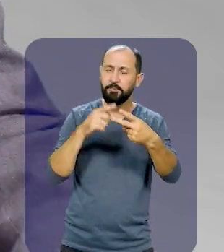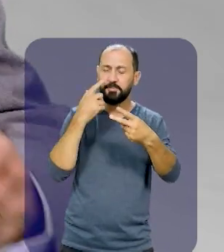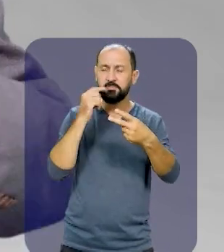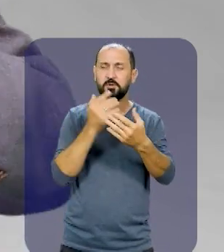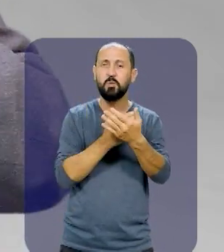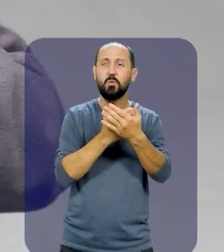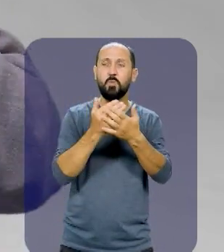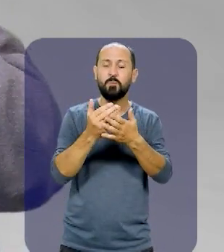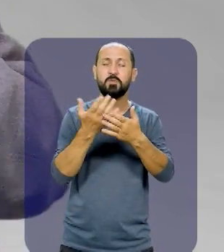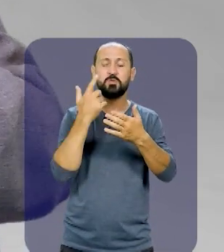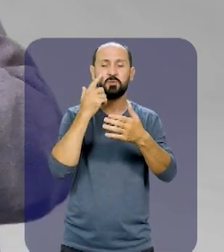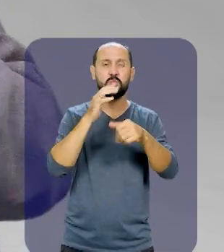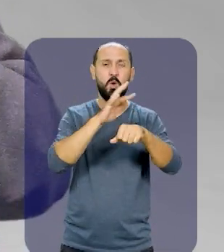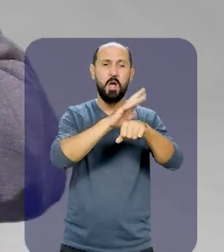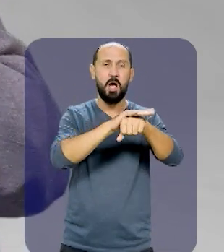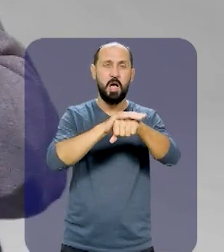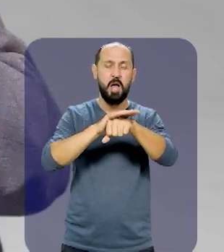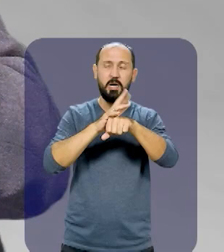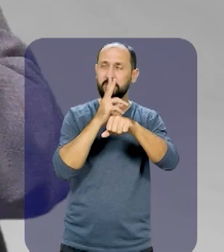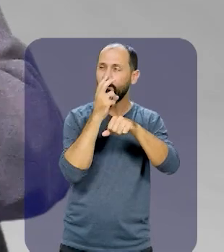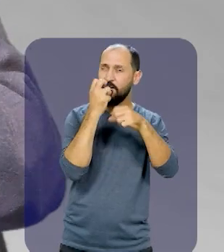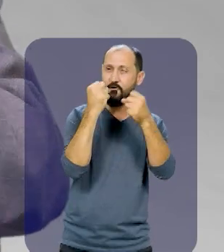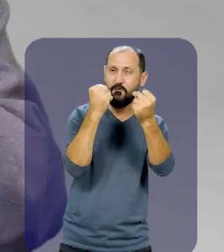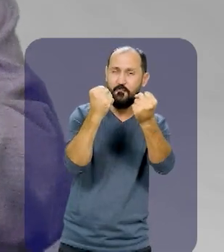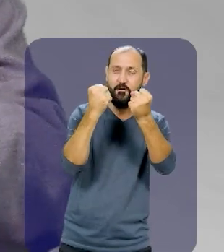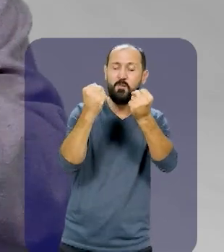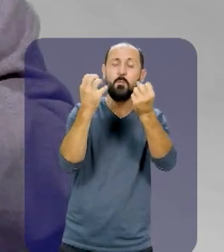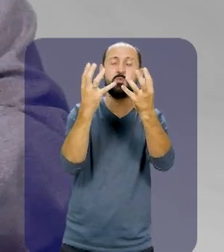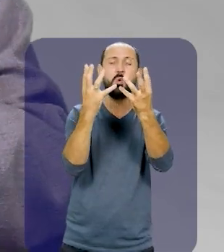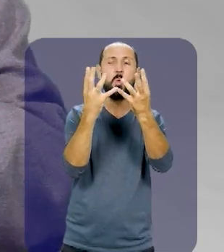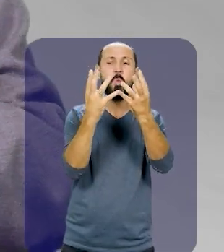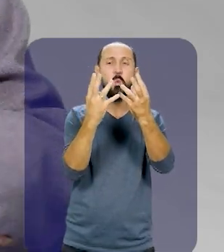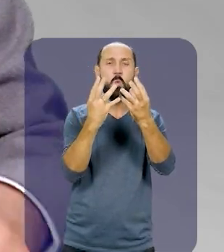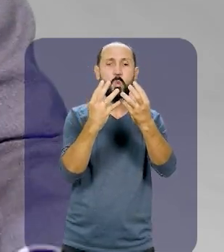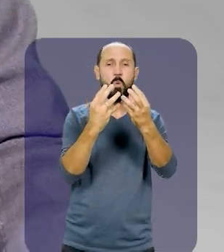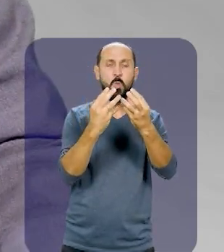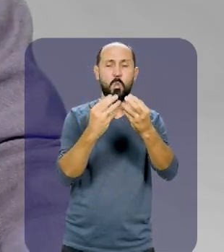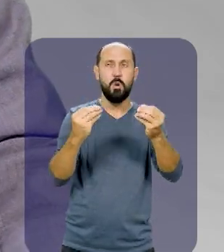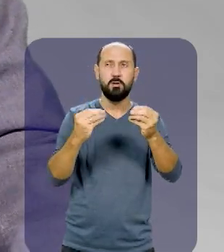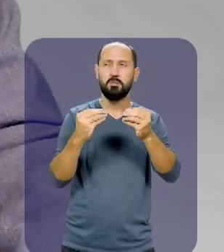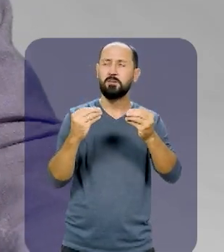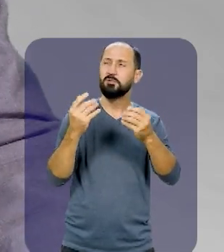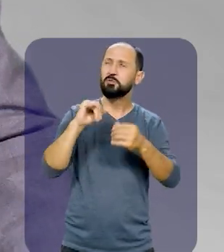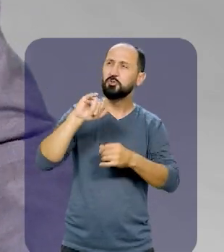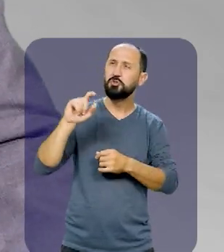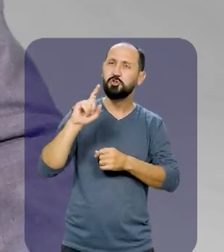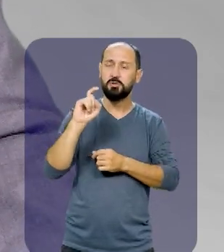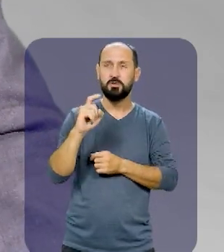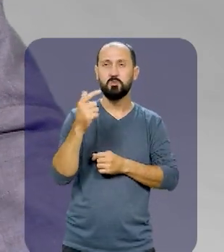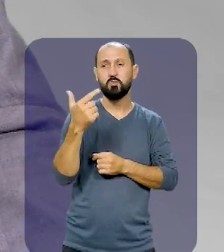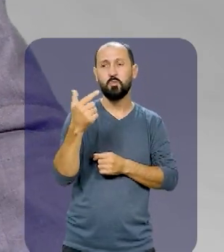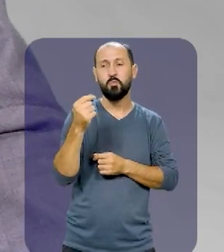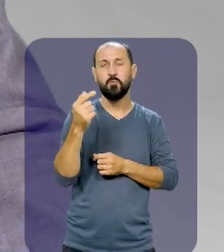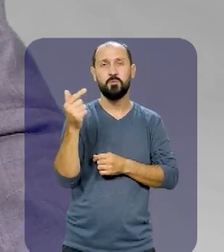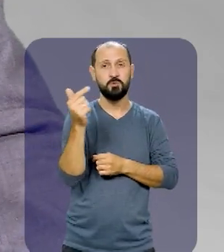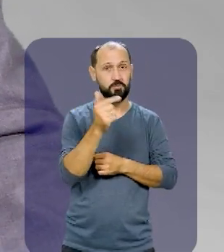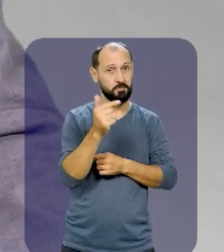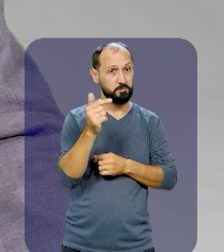da patogenicidade, da agressividade do Covid, a partir de janeiro de 22,